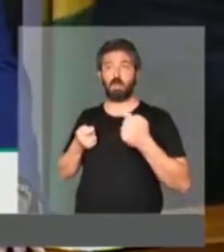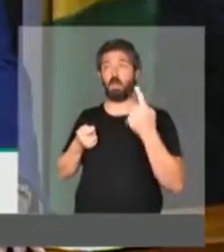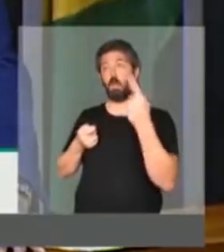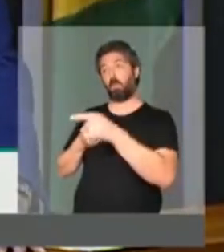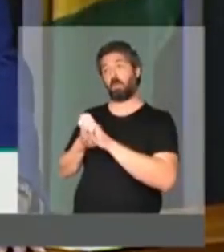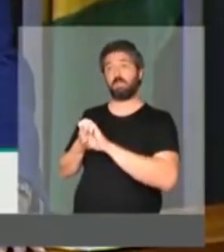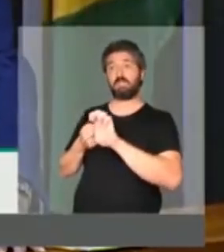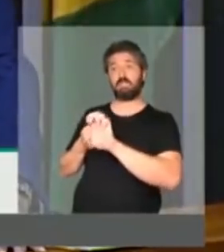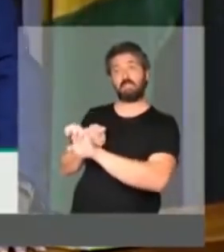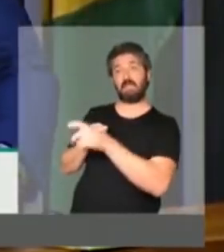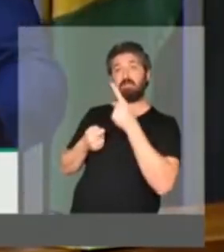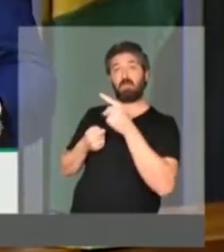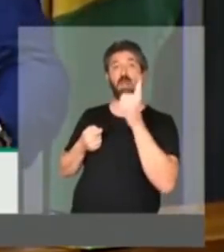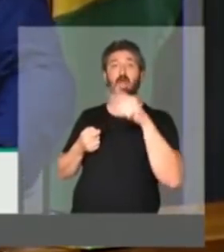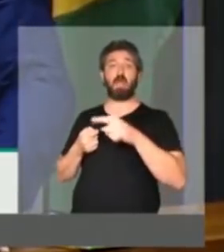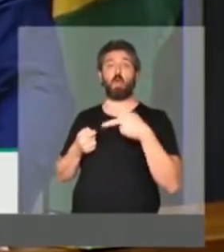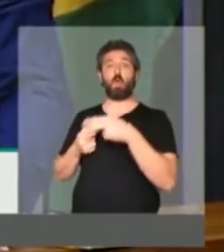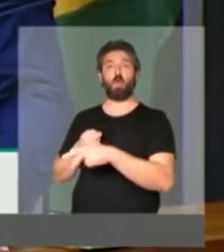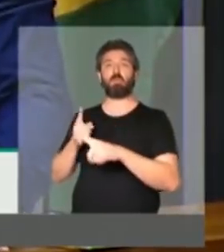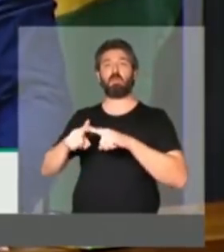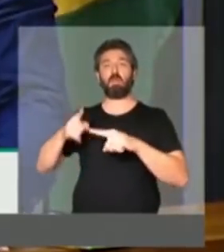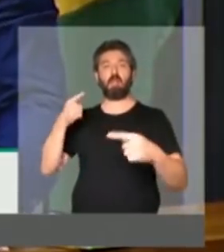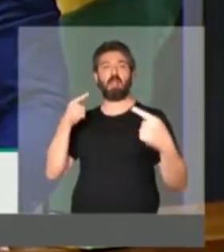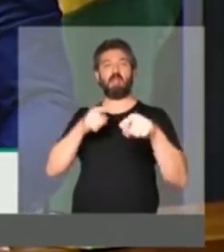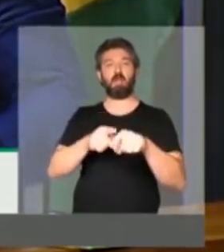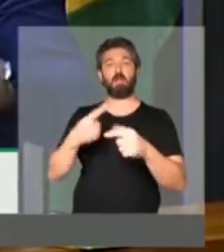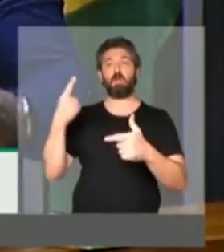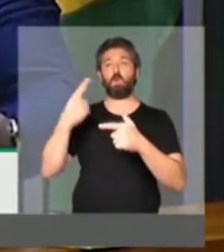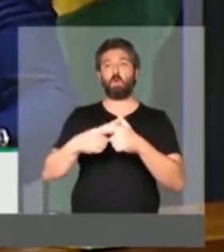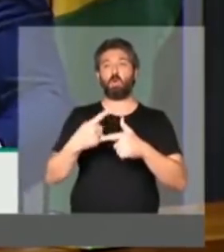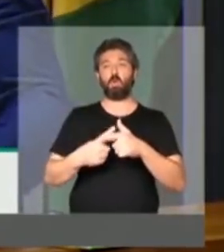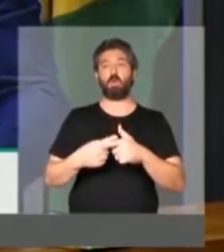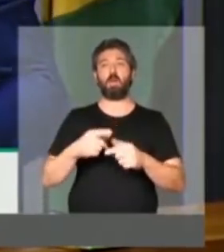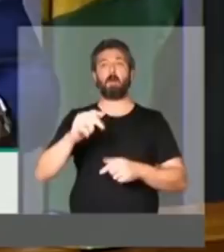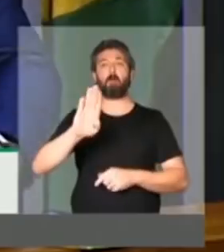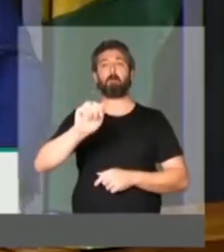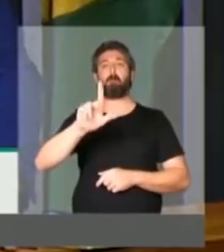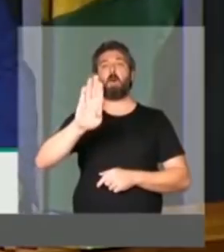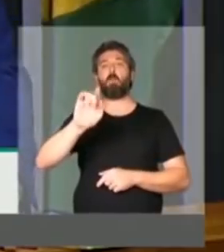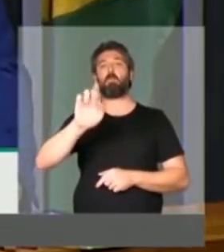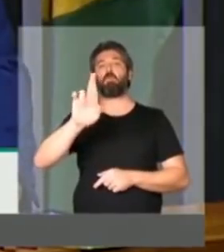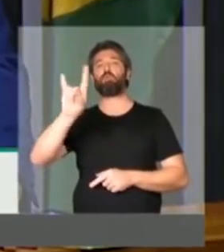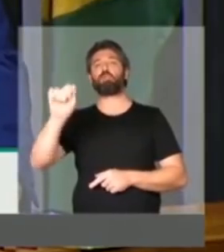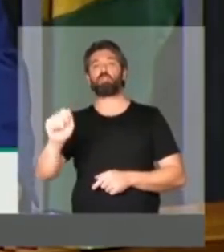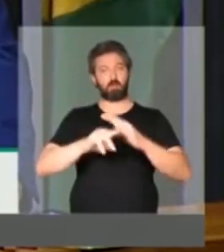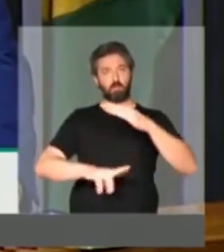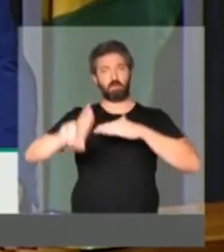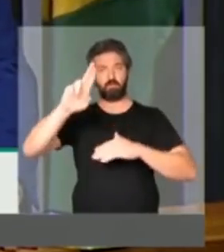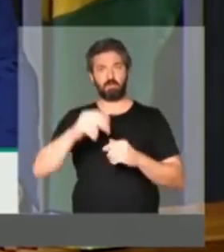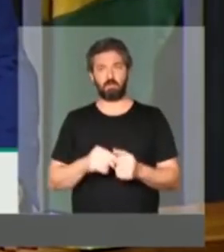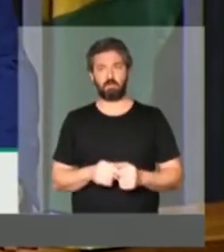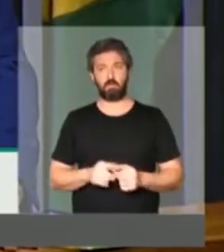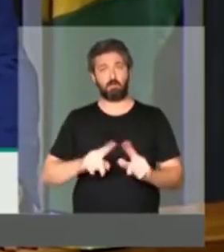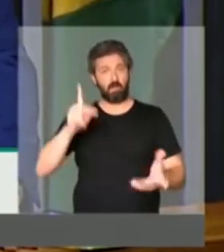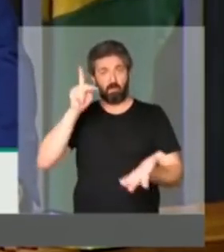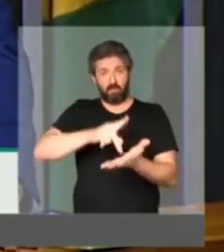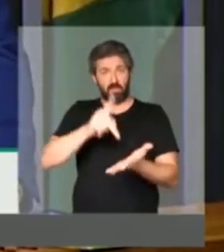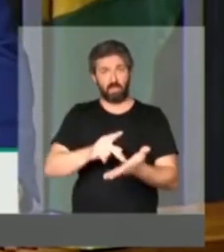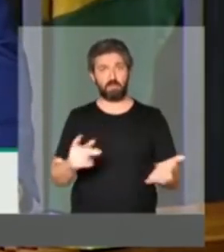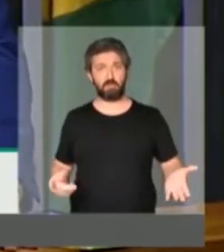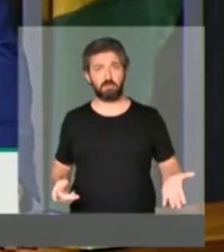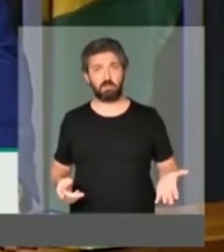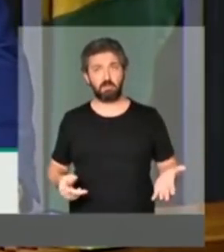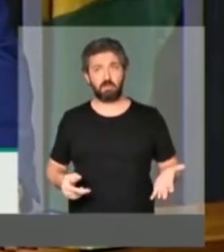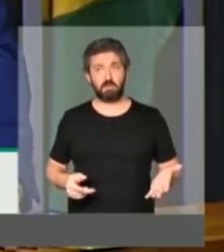oposição e para a esquerda, é fruto de uma represália contra as balbúrdias nas universidades. E é fato que